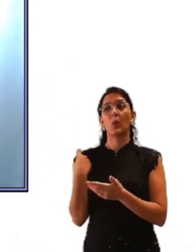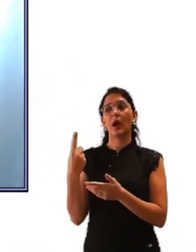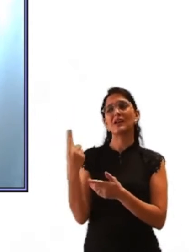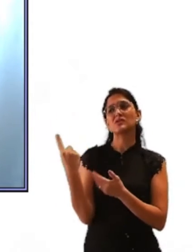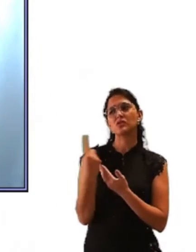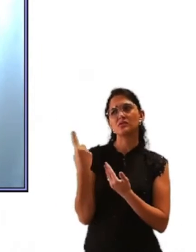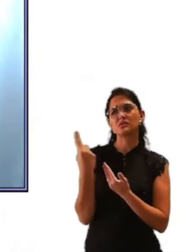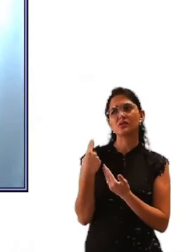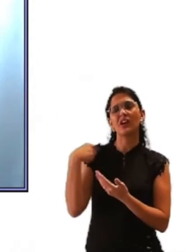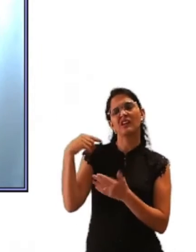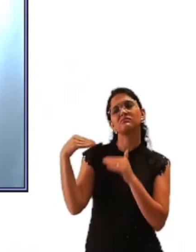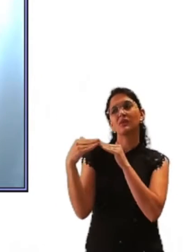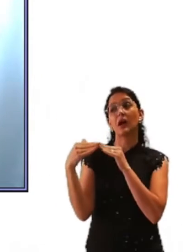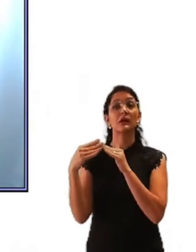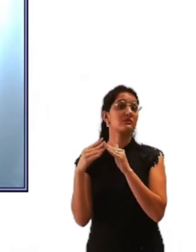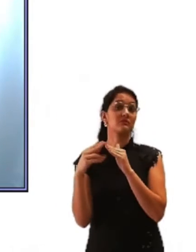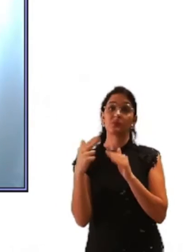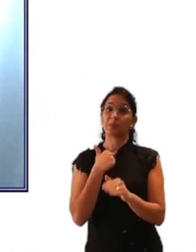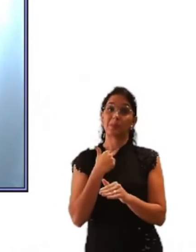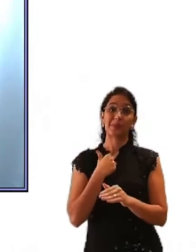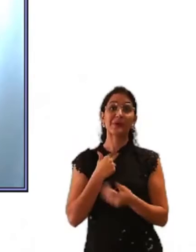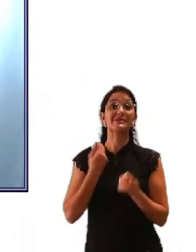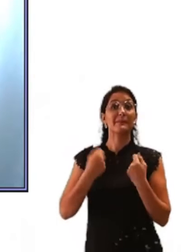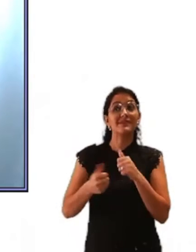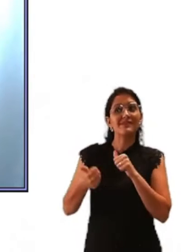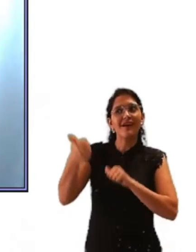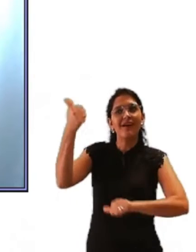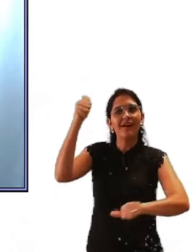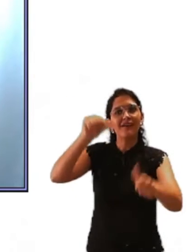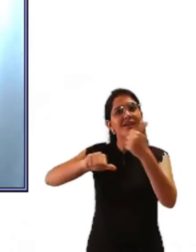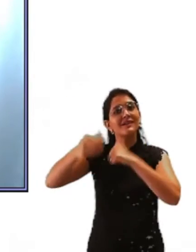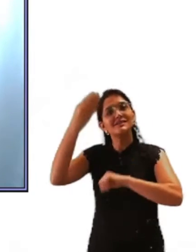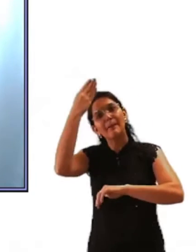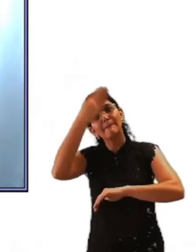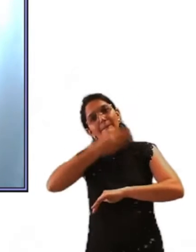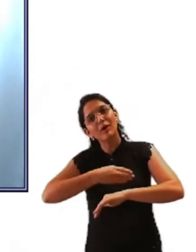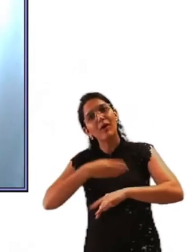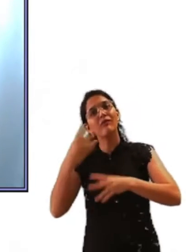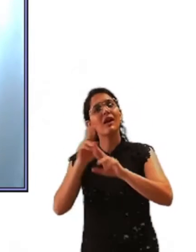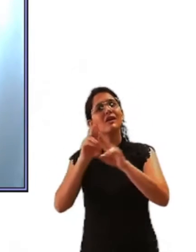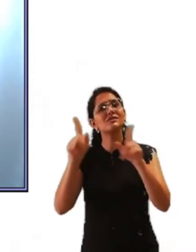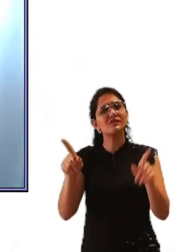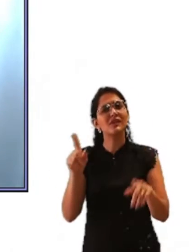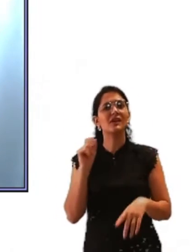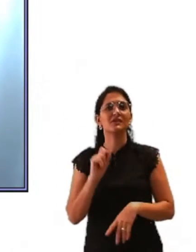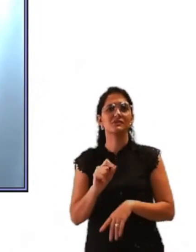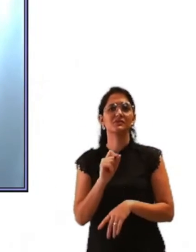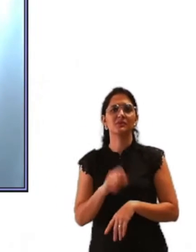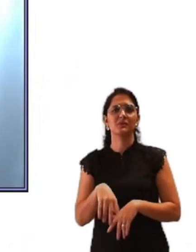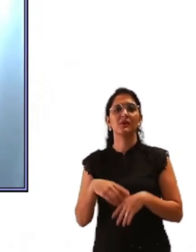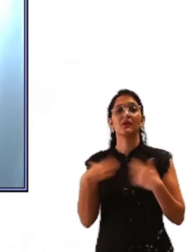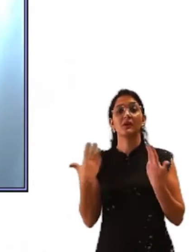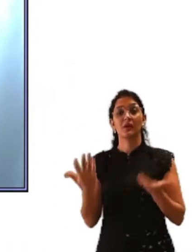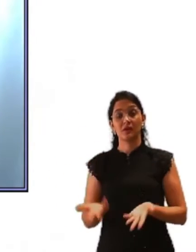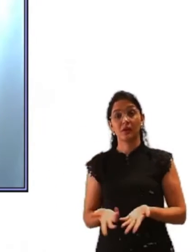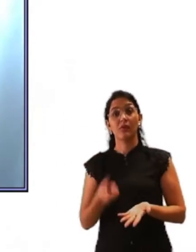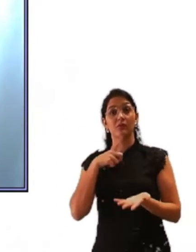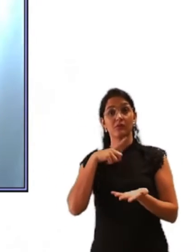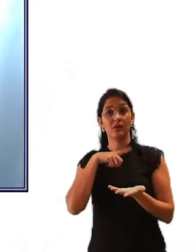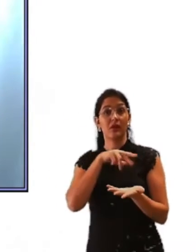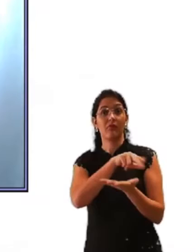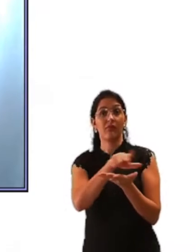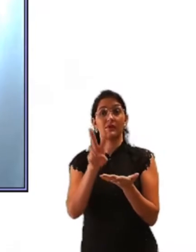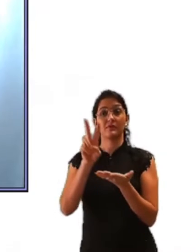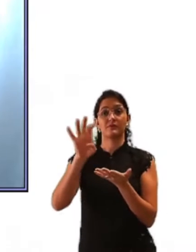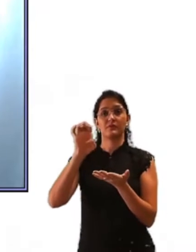sim porque você tem que analisar as provas, tem que analisar o contraditório. Então, esses vieses, eles